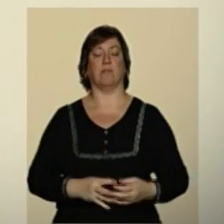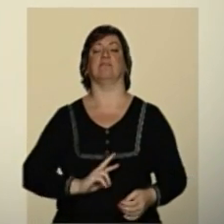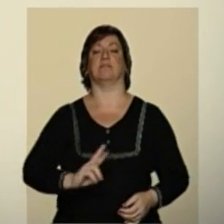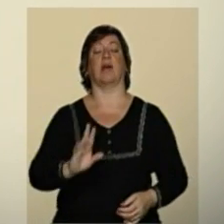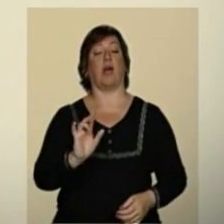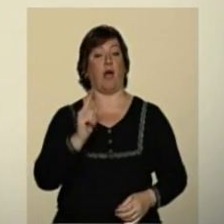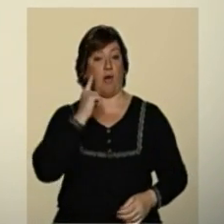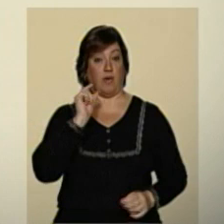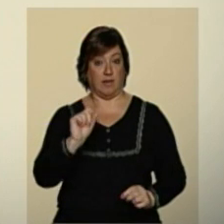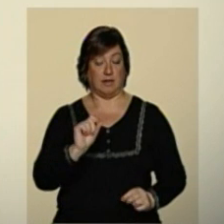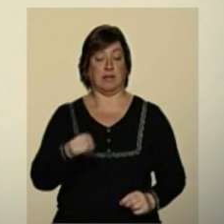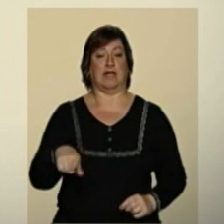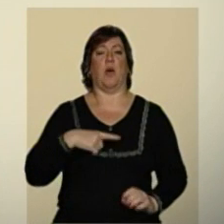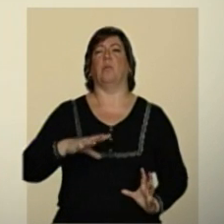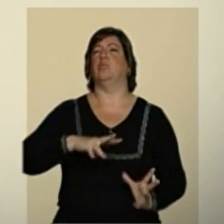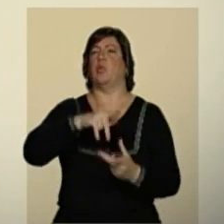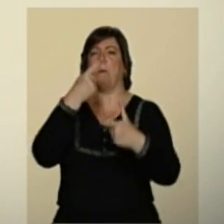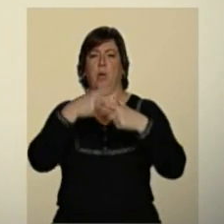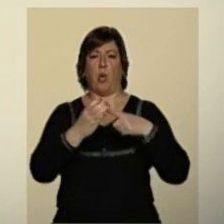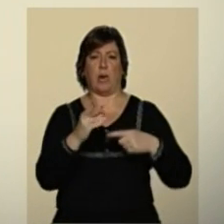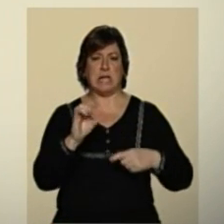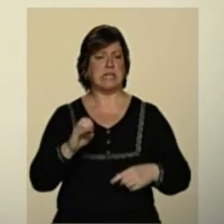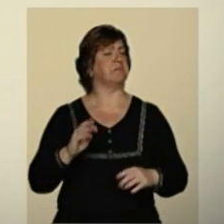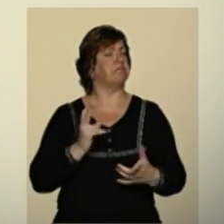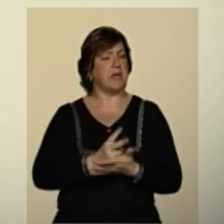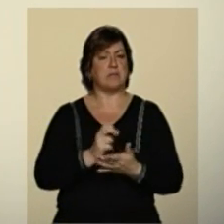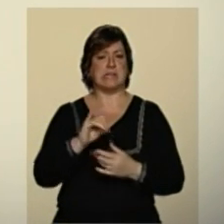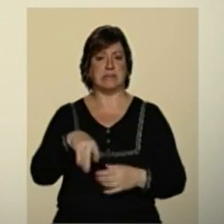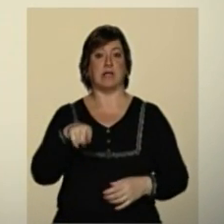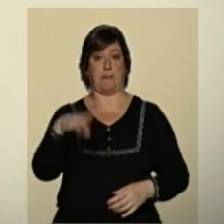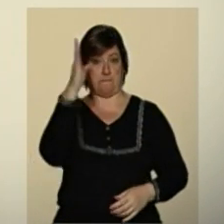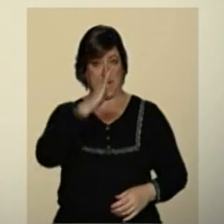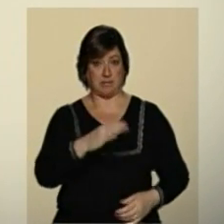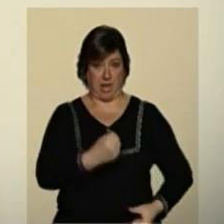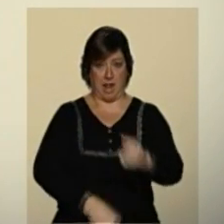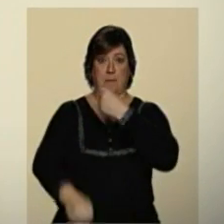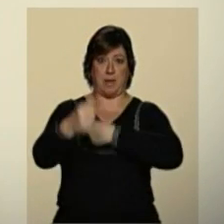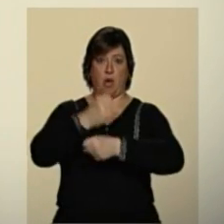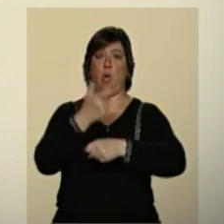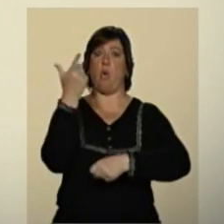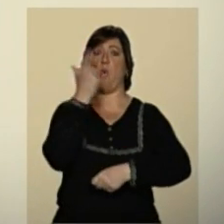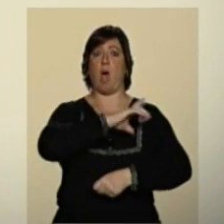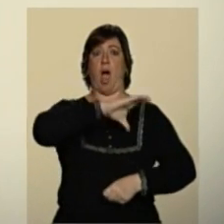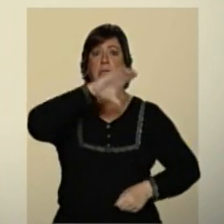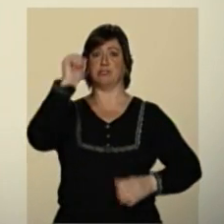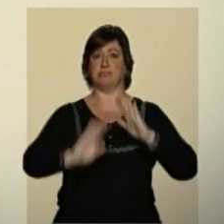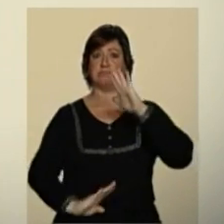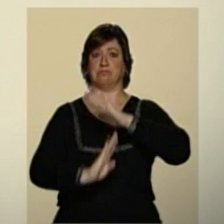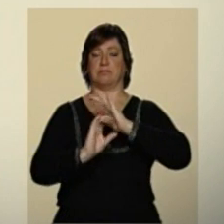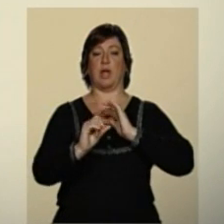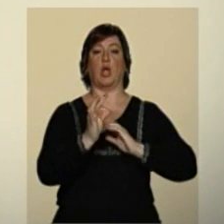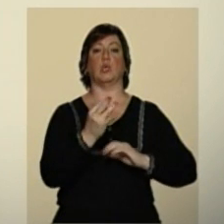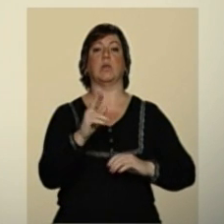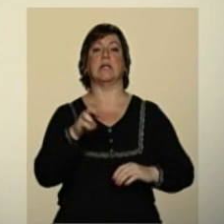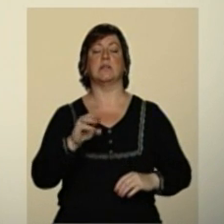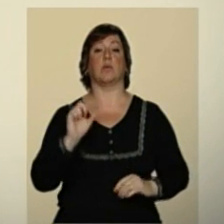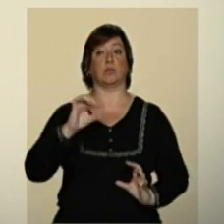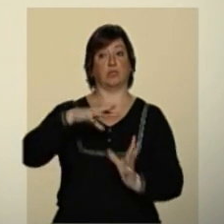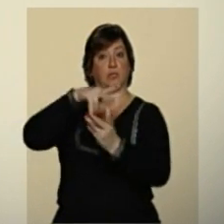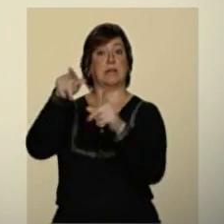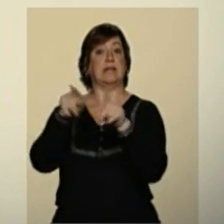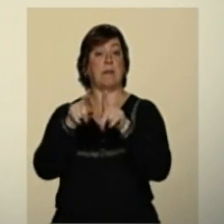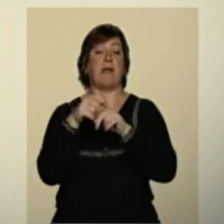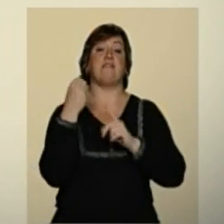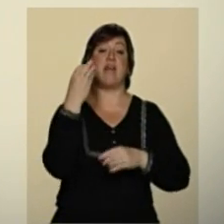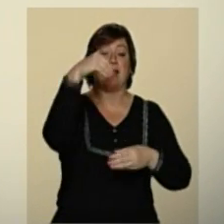econômica no mundo o Brasil registrou no ano passado um recorde tanto no turismo internacional quanto nas